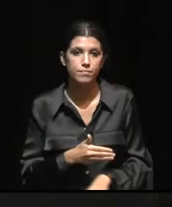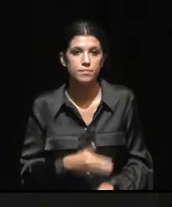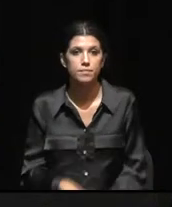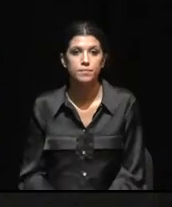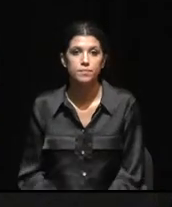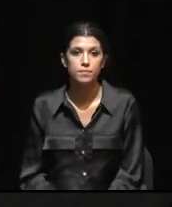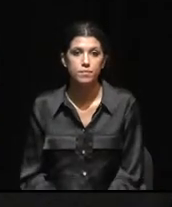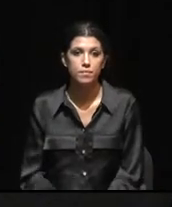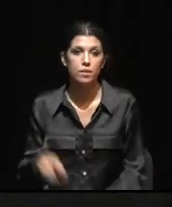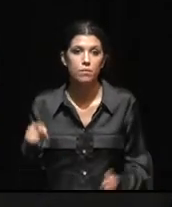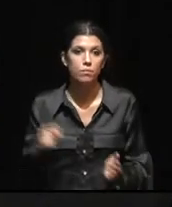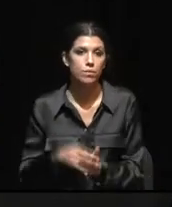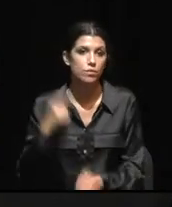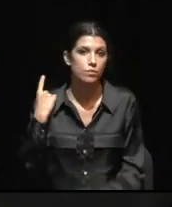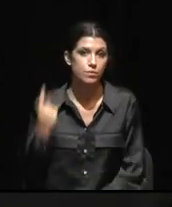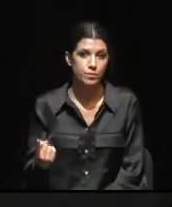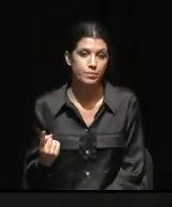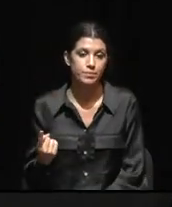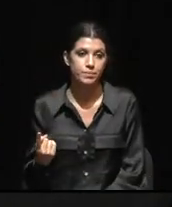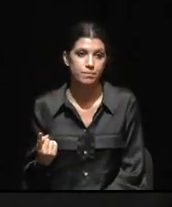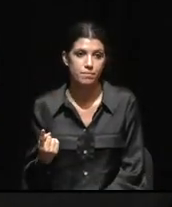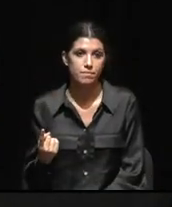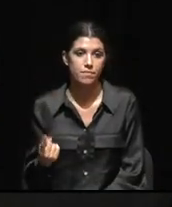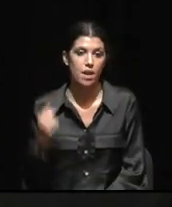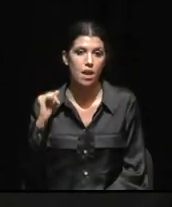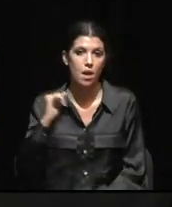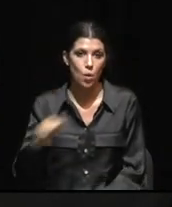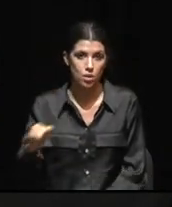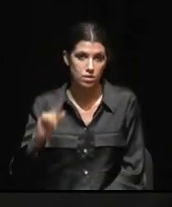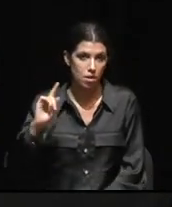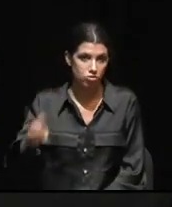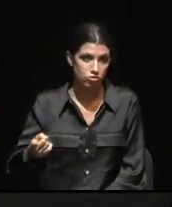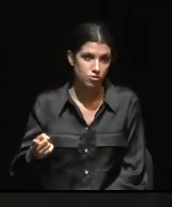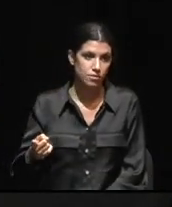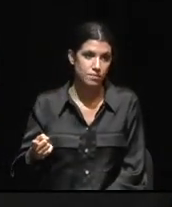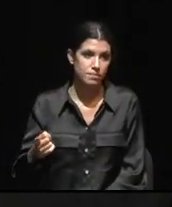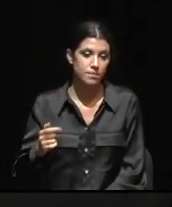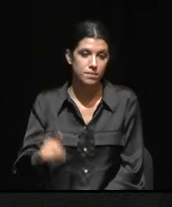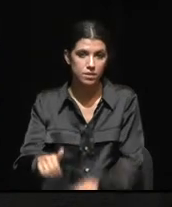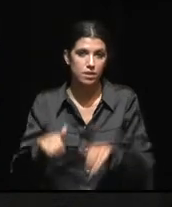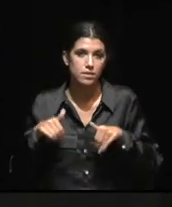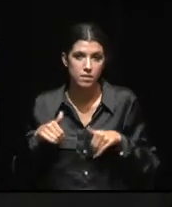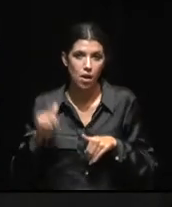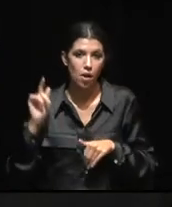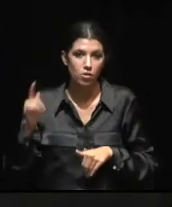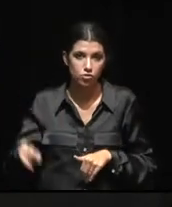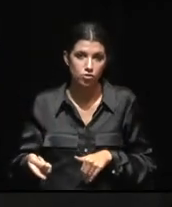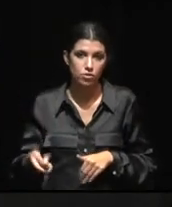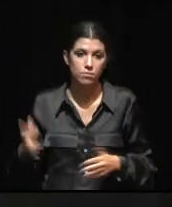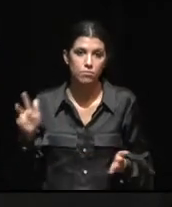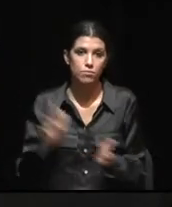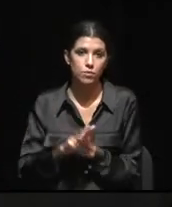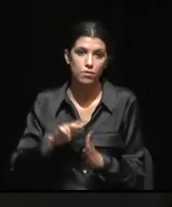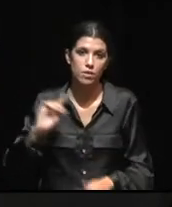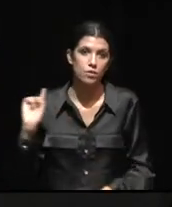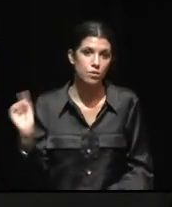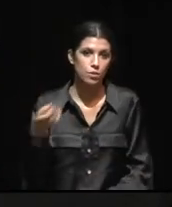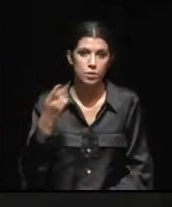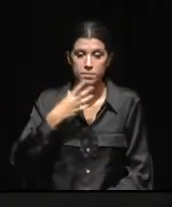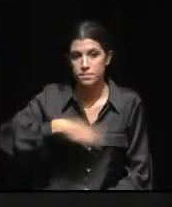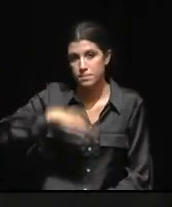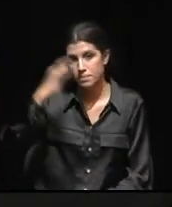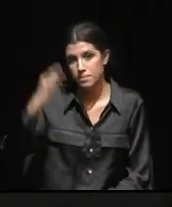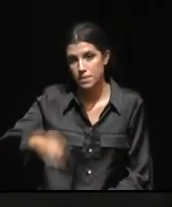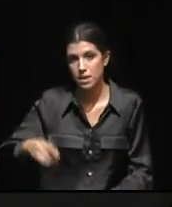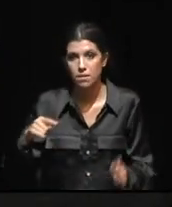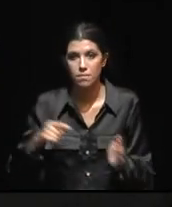pontos ponto um quem Vota contra quem se abstém aprovado por unanimidade